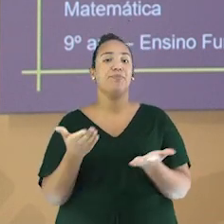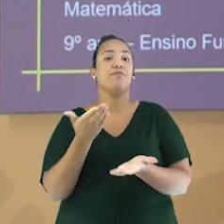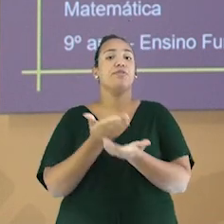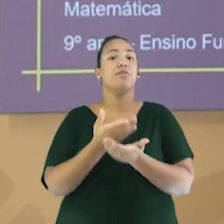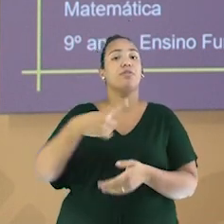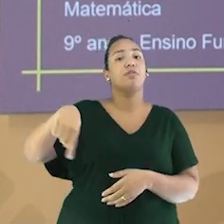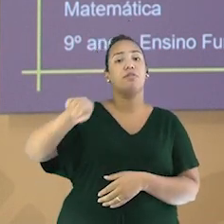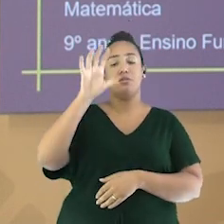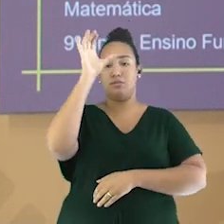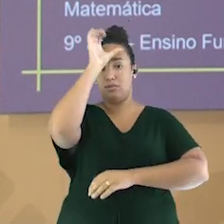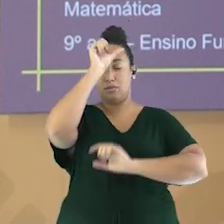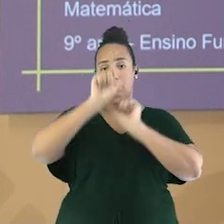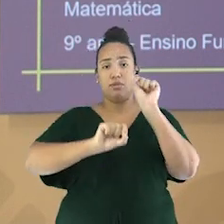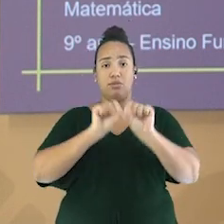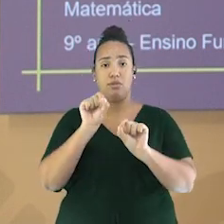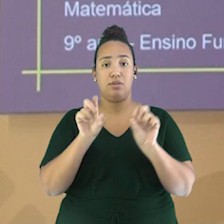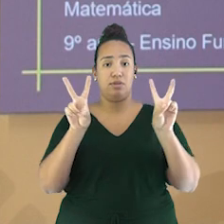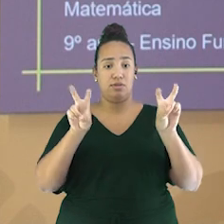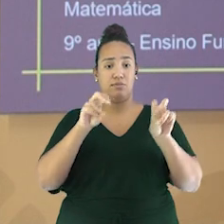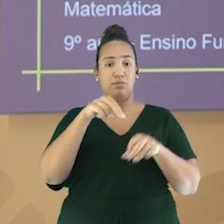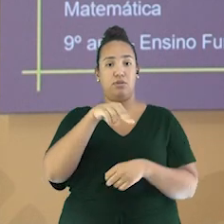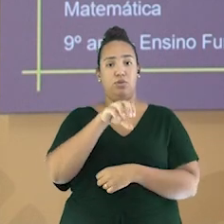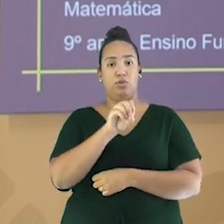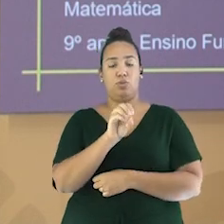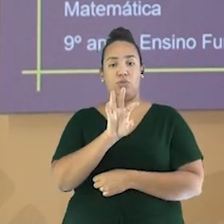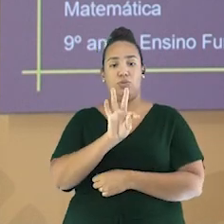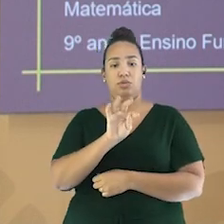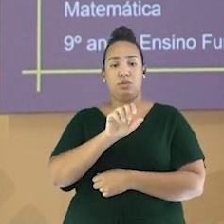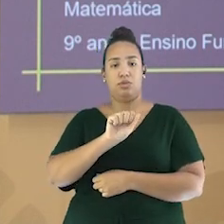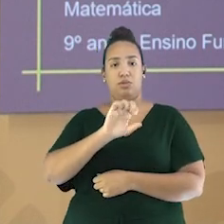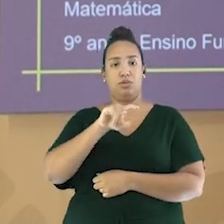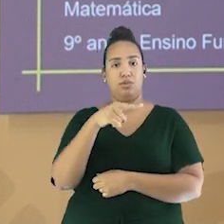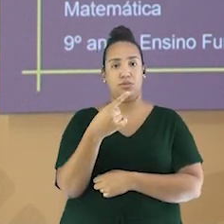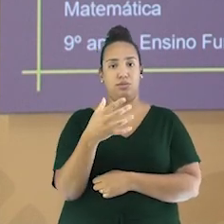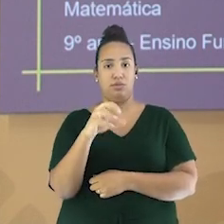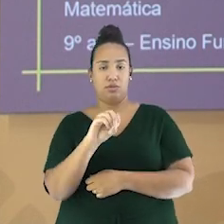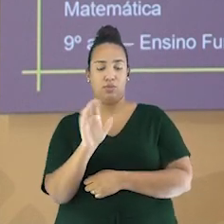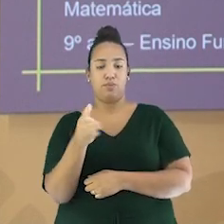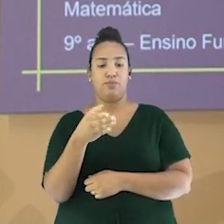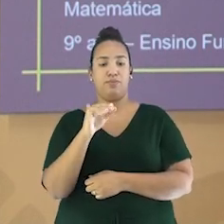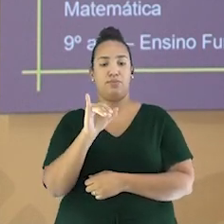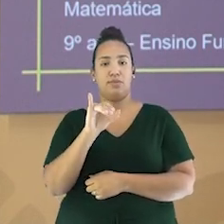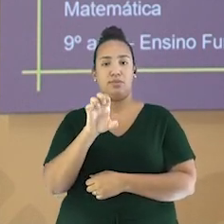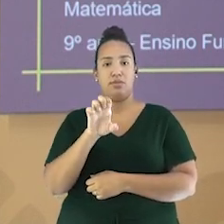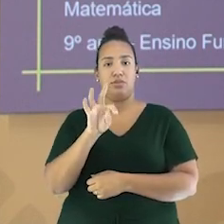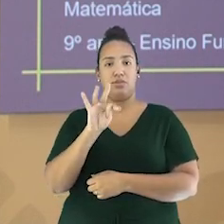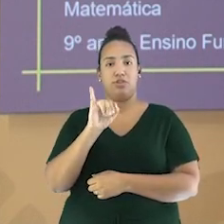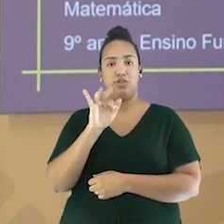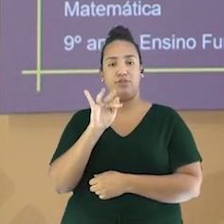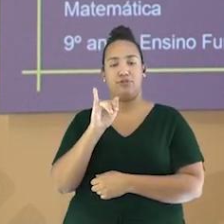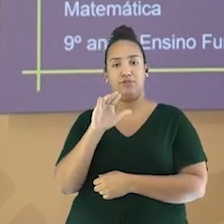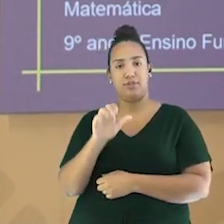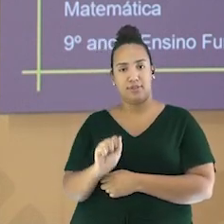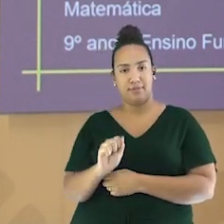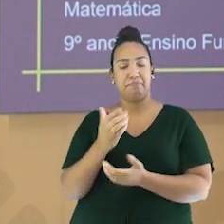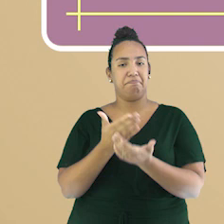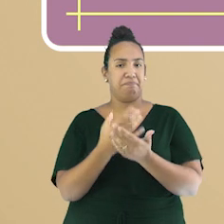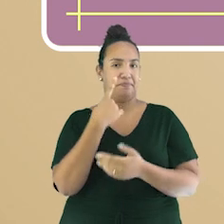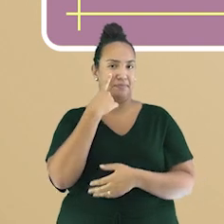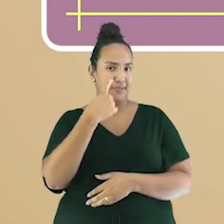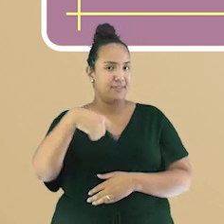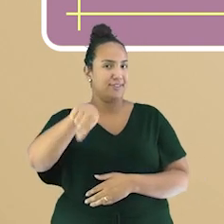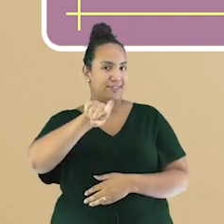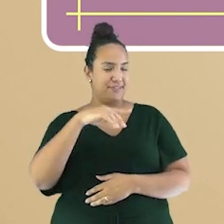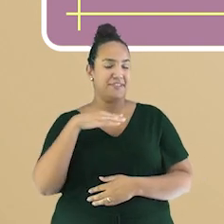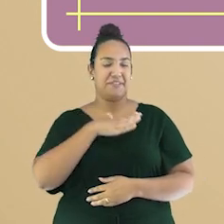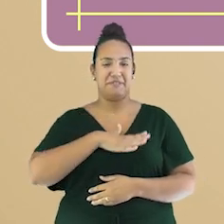sobre notação científica. É uma aula bastante interessante e que vocês vão gostar e aprender muito.